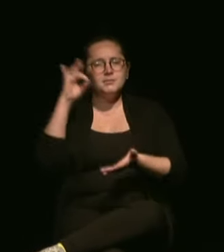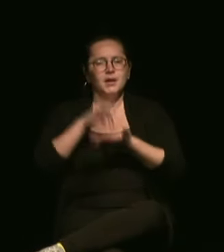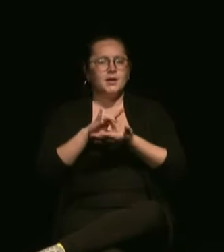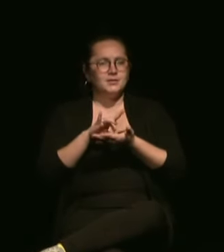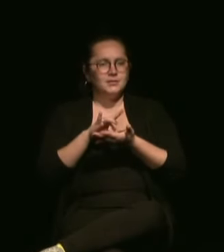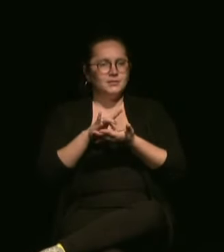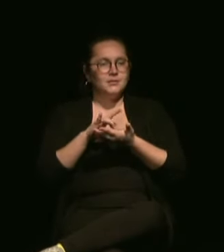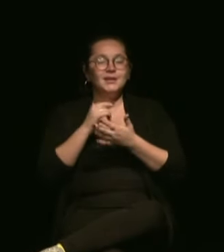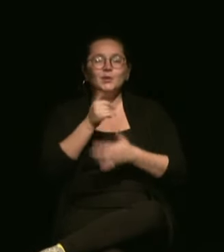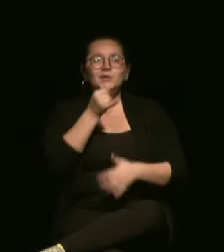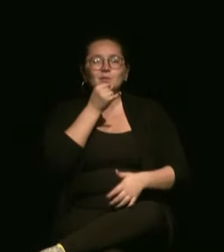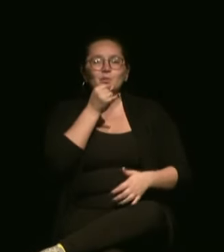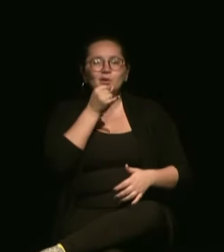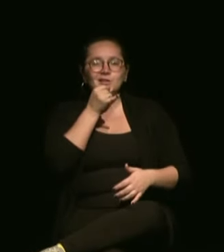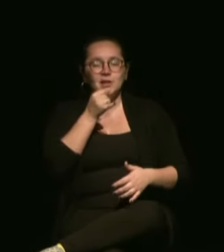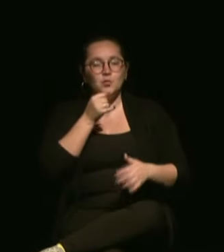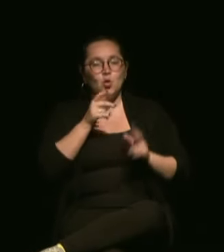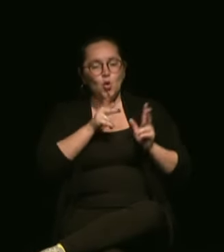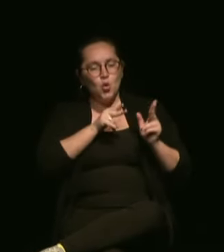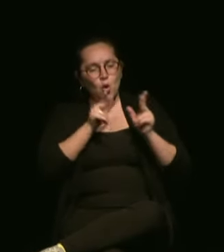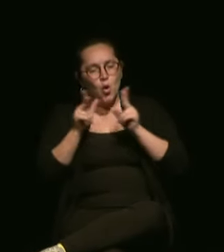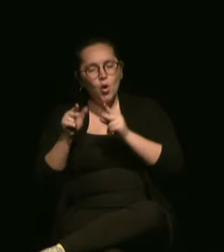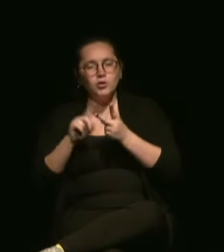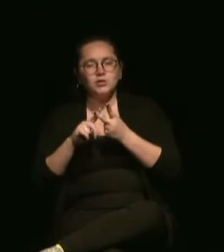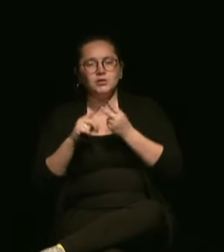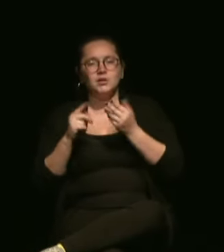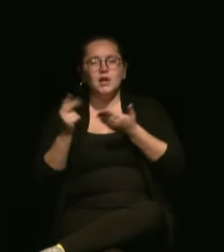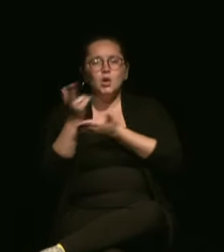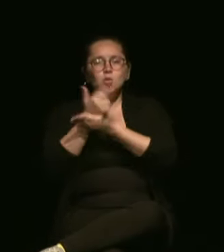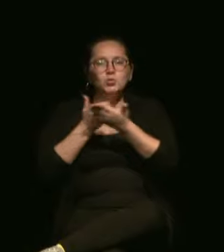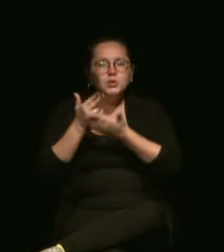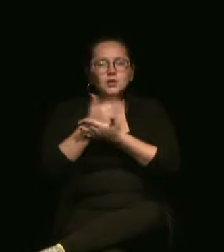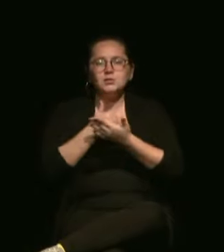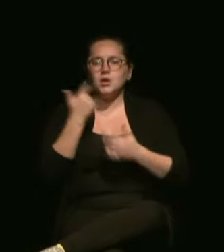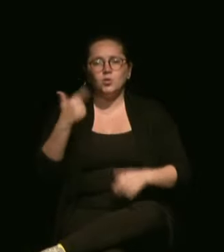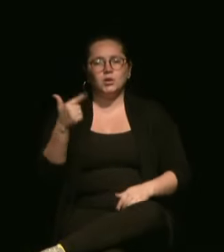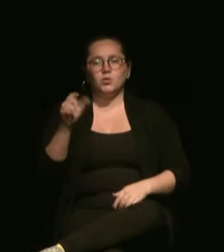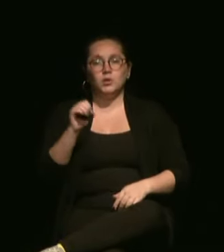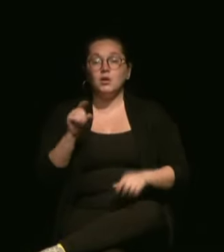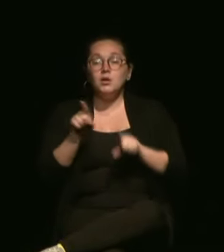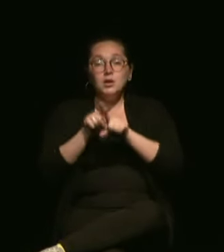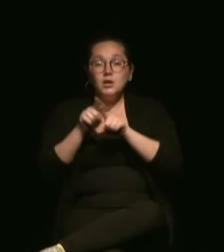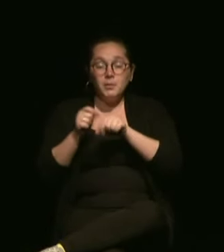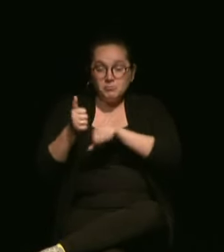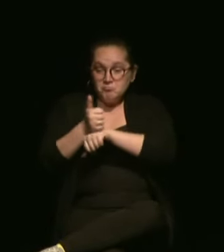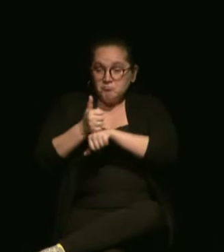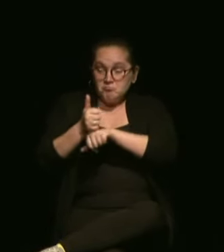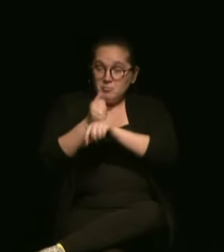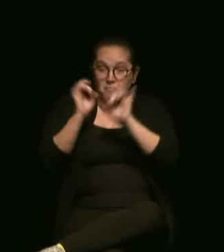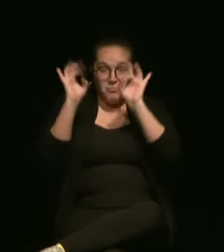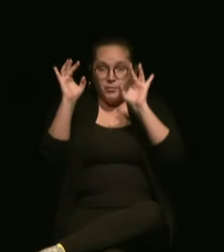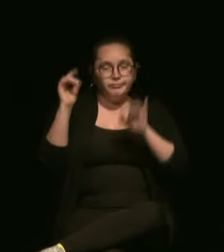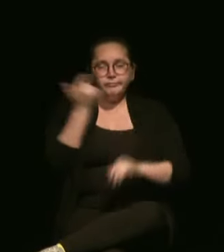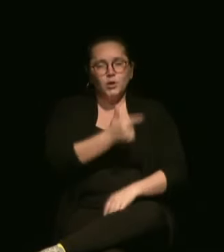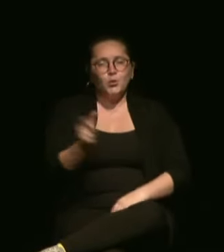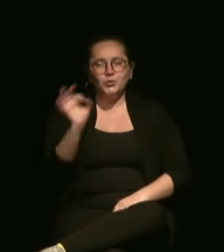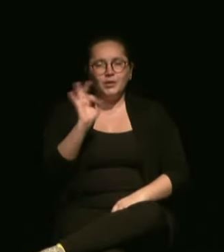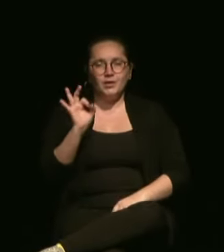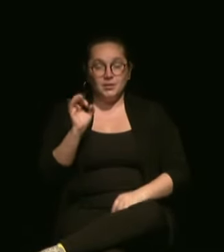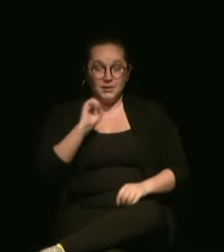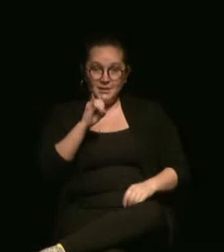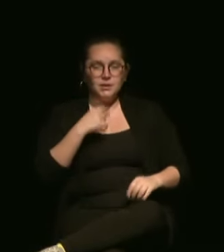Não tem plano de corte, não tem ilustração e não tem especialista. Num programa